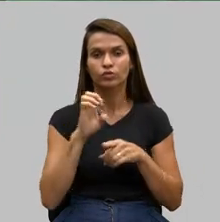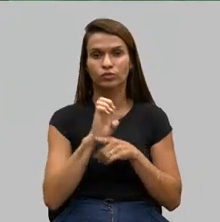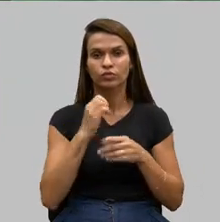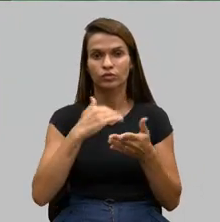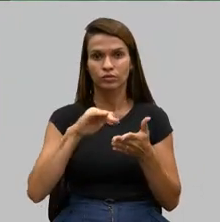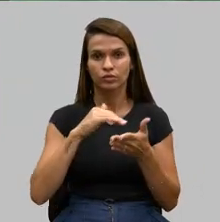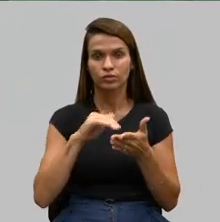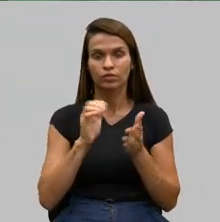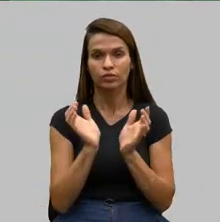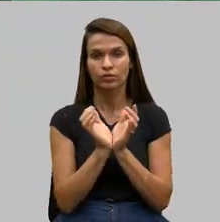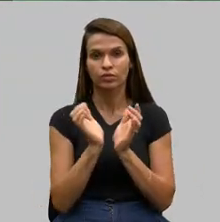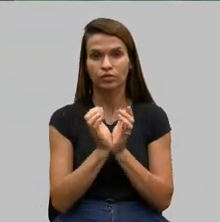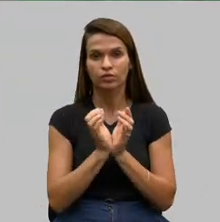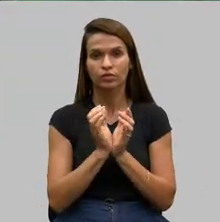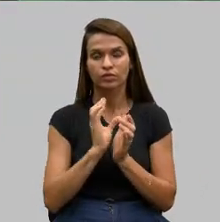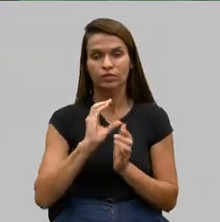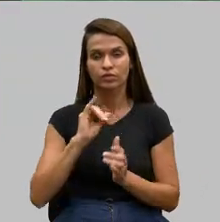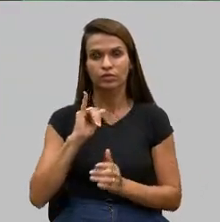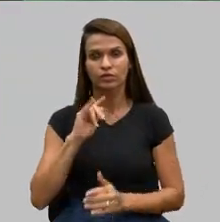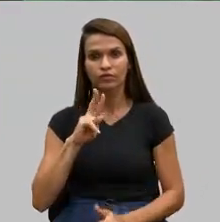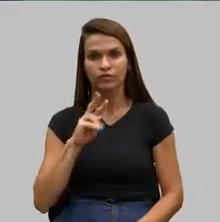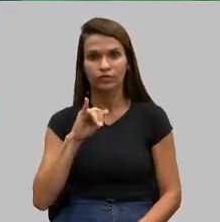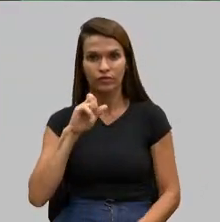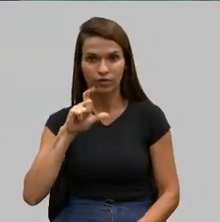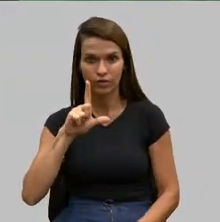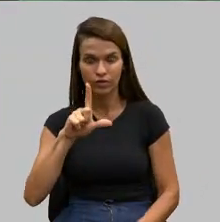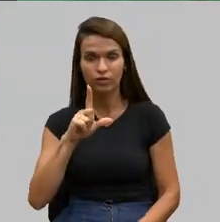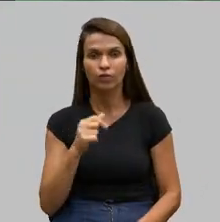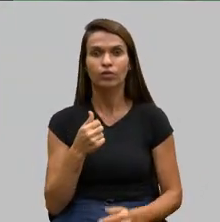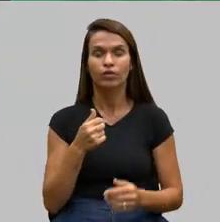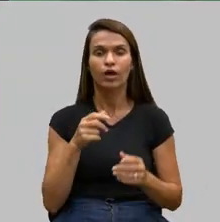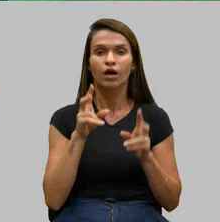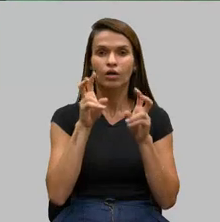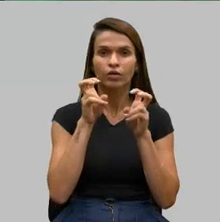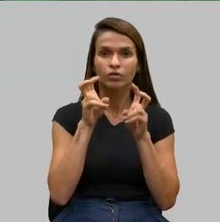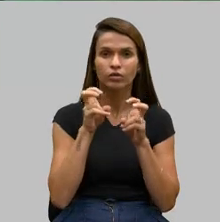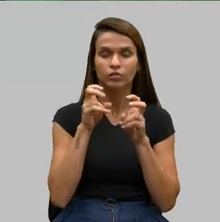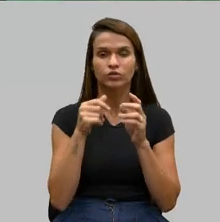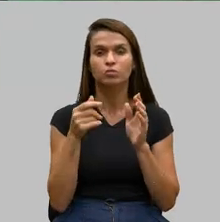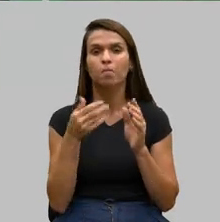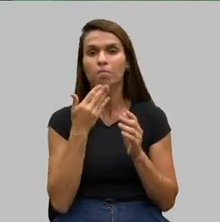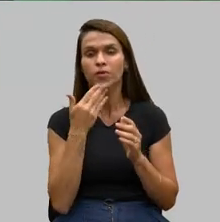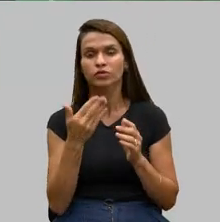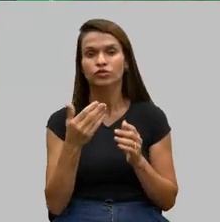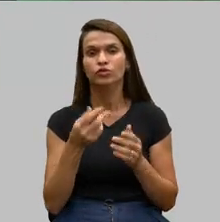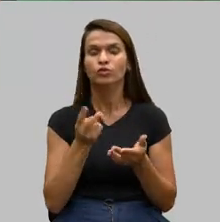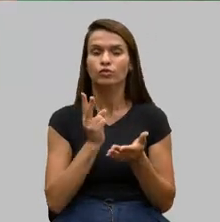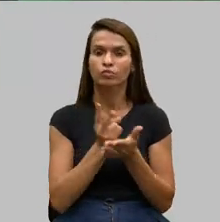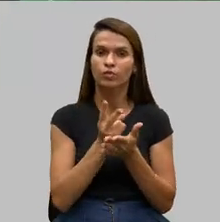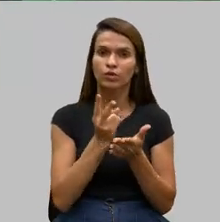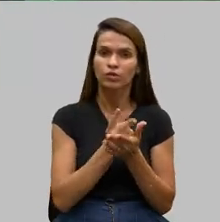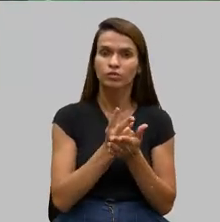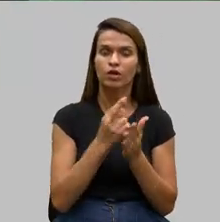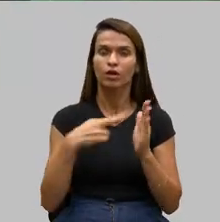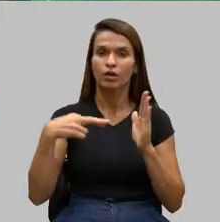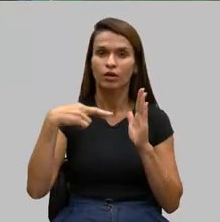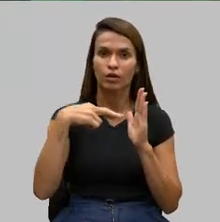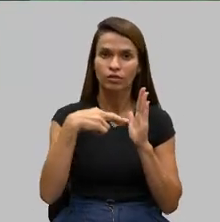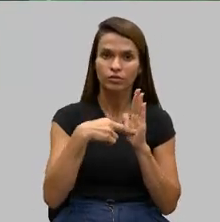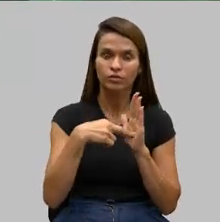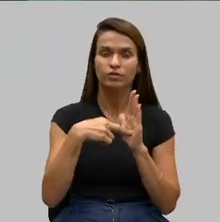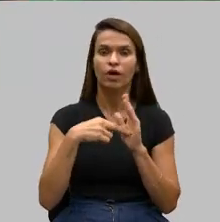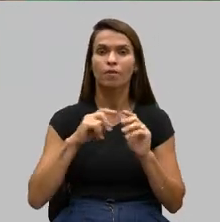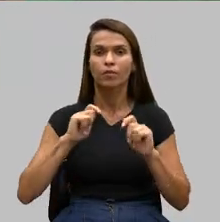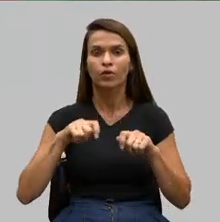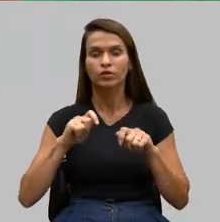civil o detalhamento das informações relativas aos tematizados quais sejam os mesmos relativos ao possibilidade